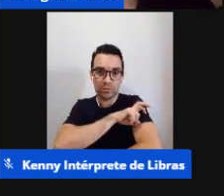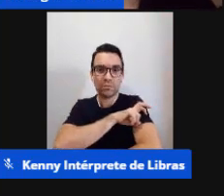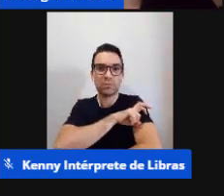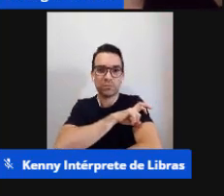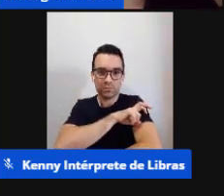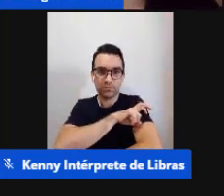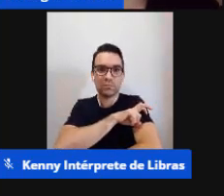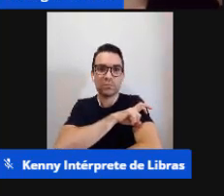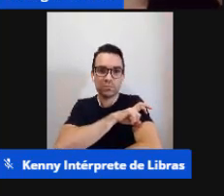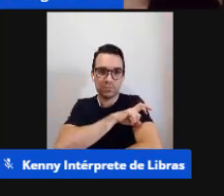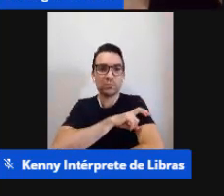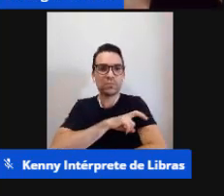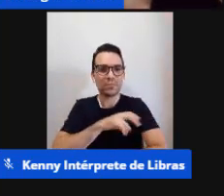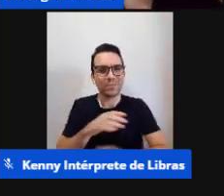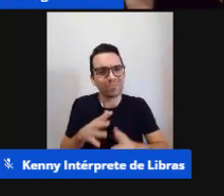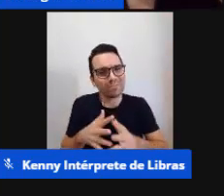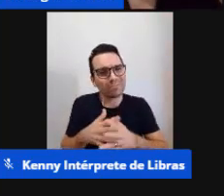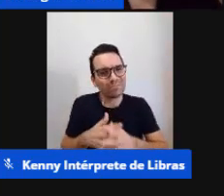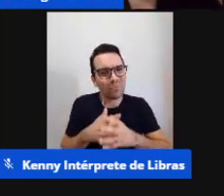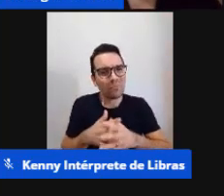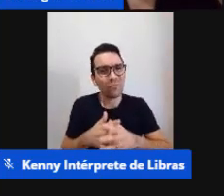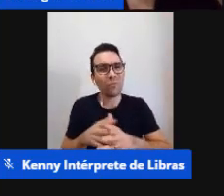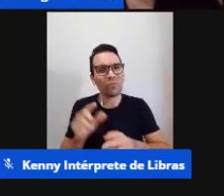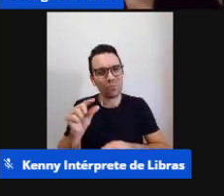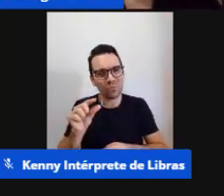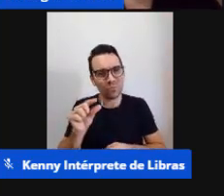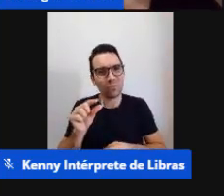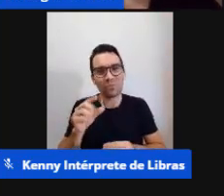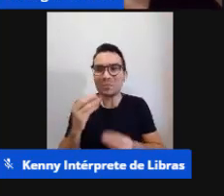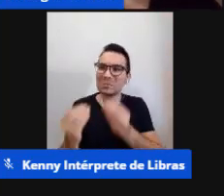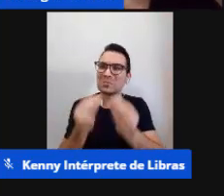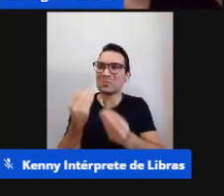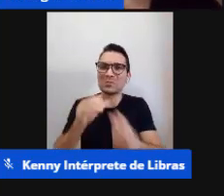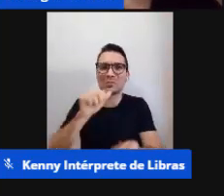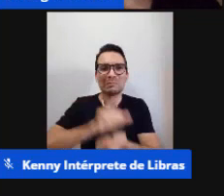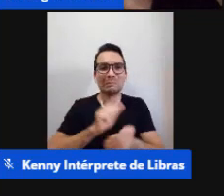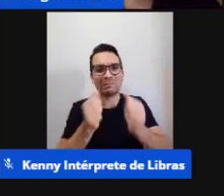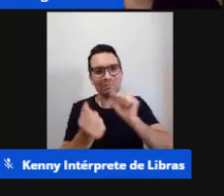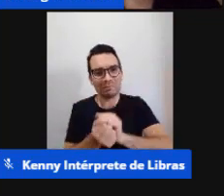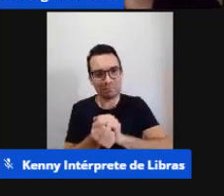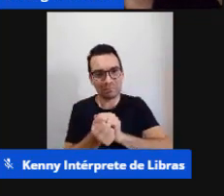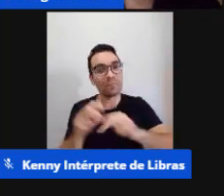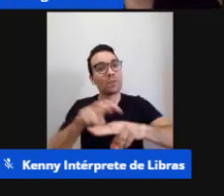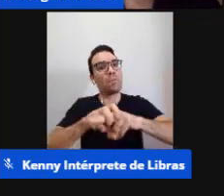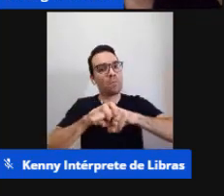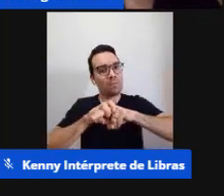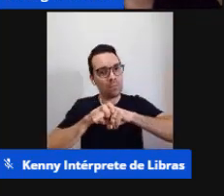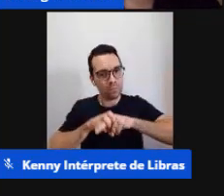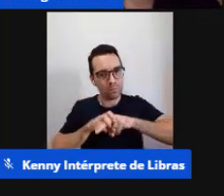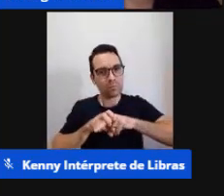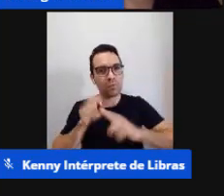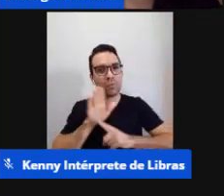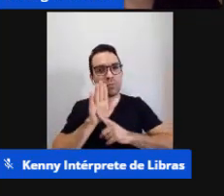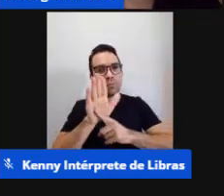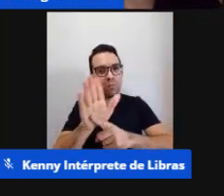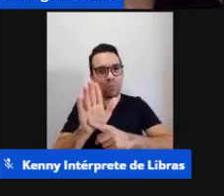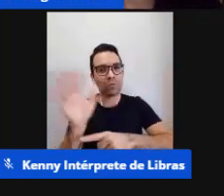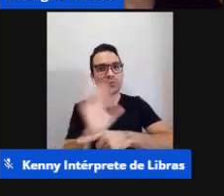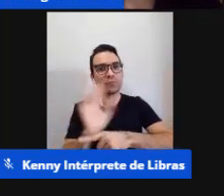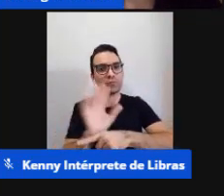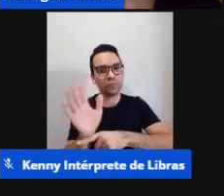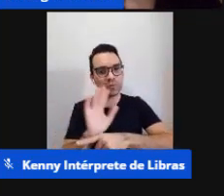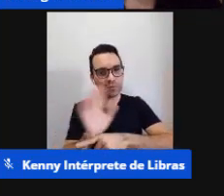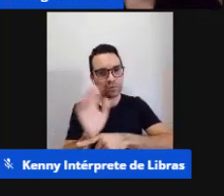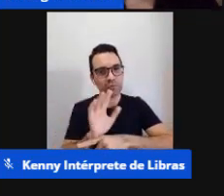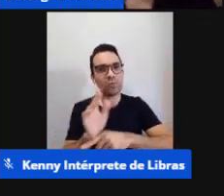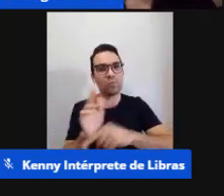ensino fundamental, tá? Então, pensando em tudo isso, que nós resolvemos trazer esses vídeos e esses trabalhos diferenciados para vocês.